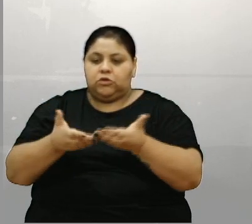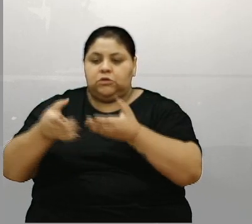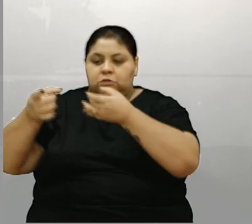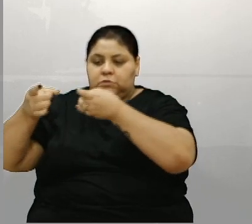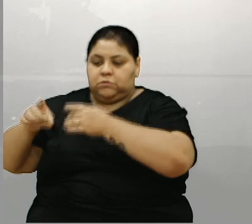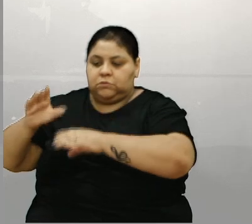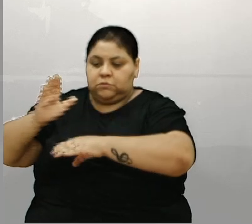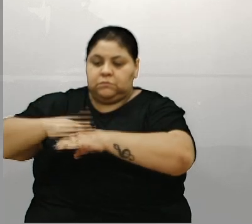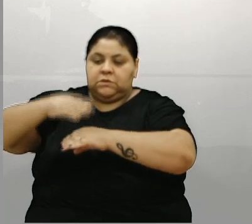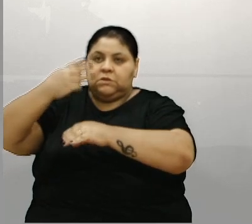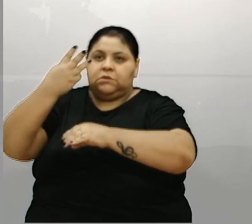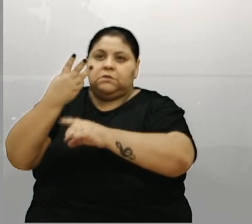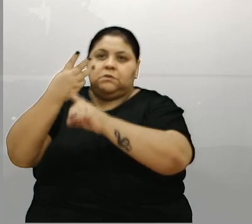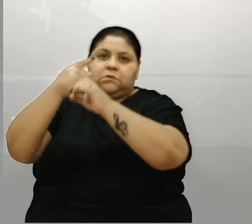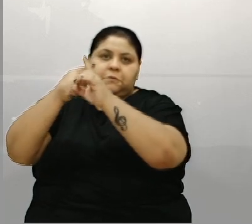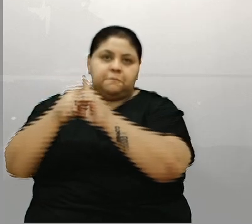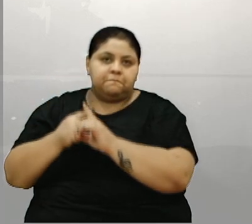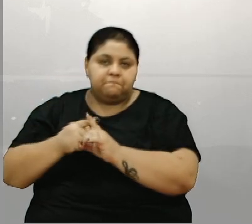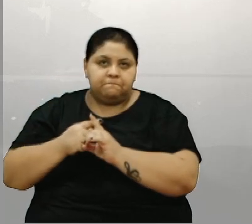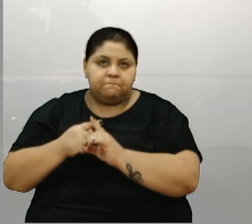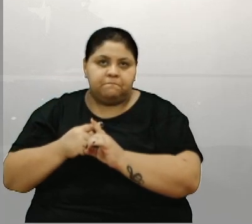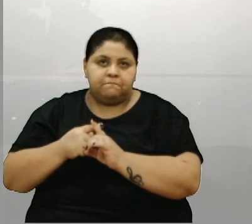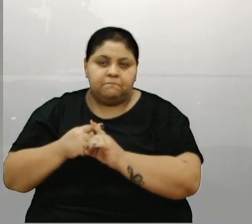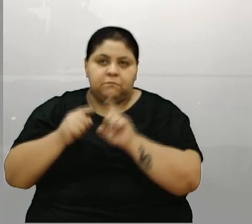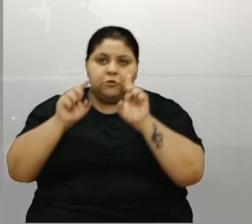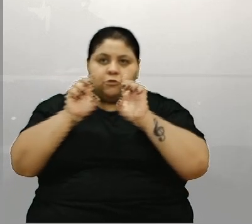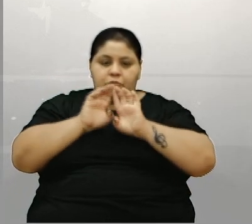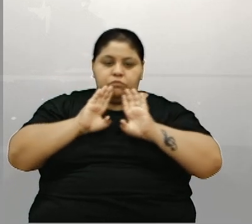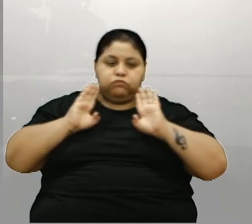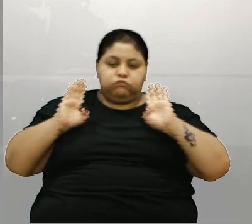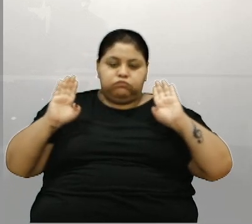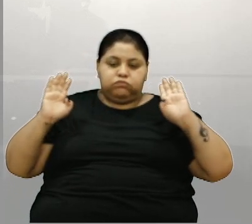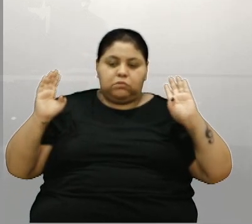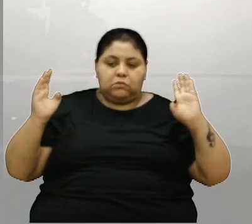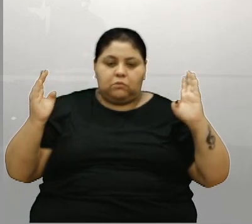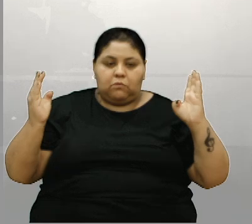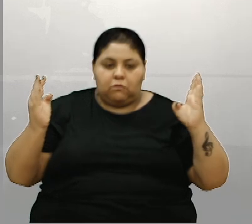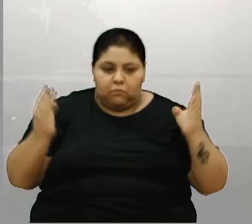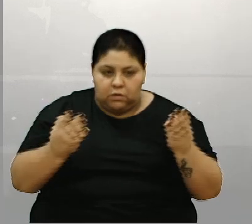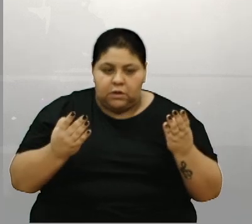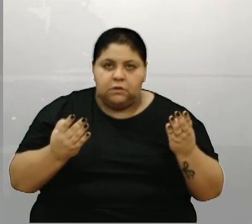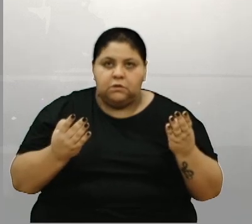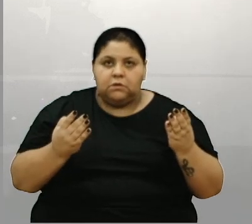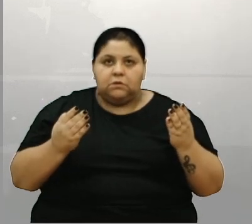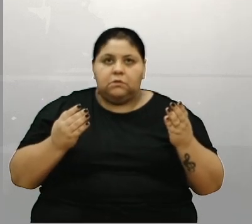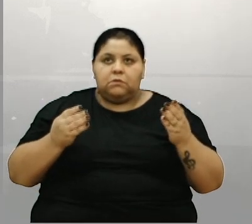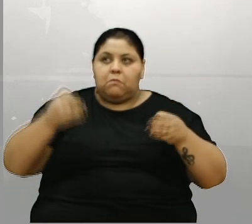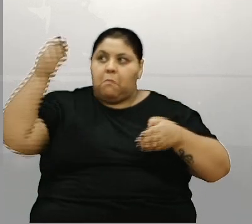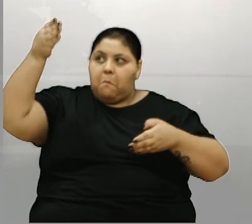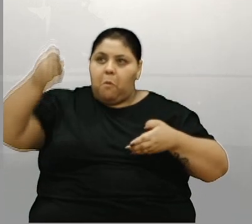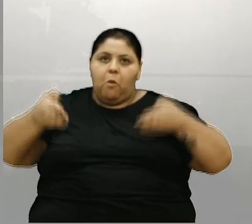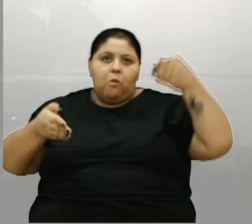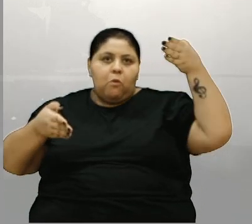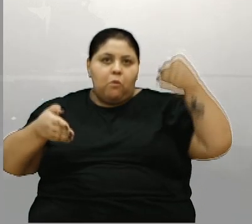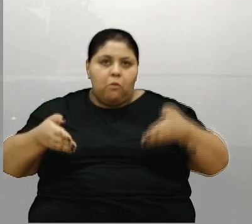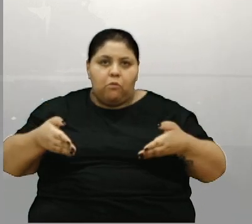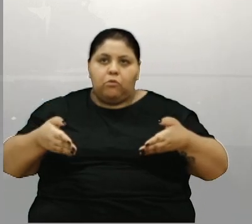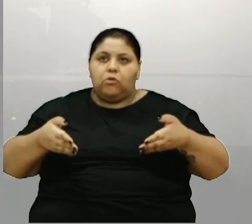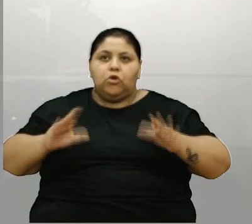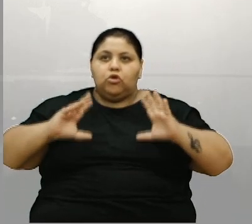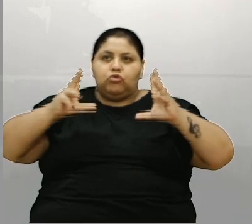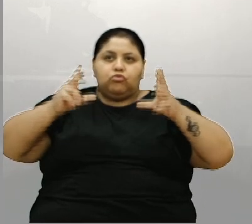3 vezes, com grades, portões, muros, poste,